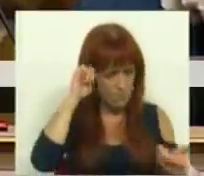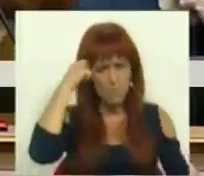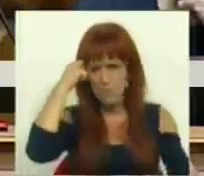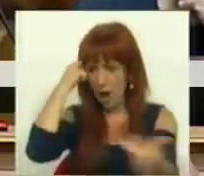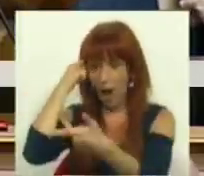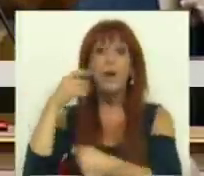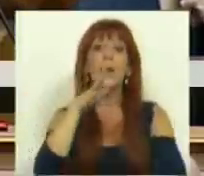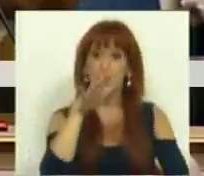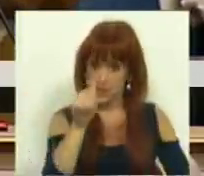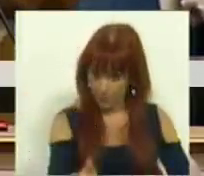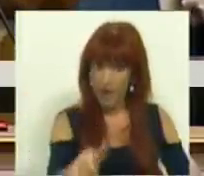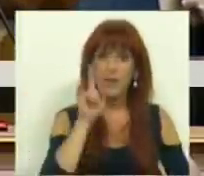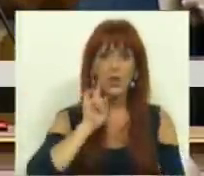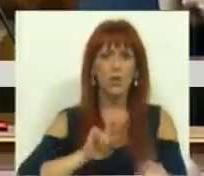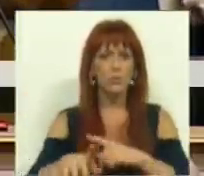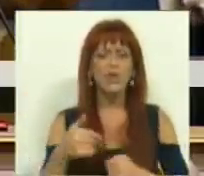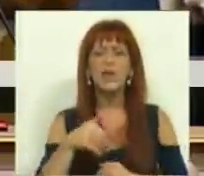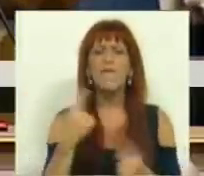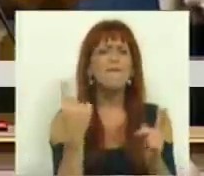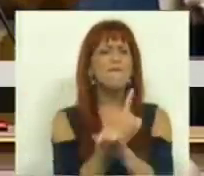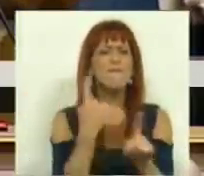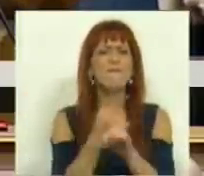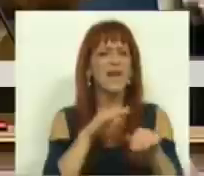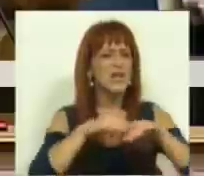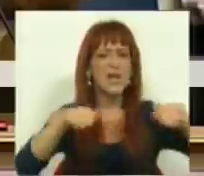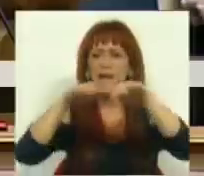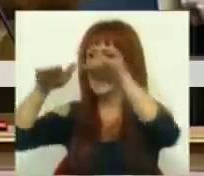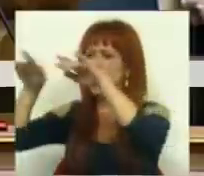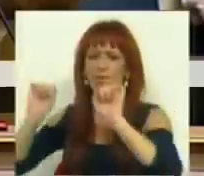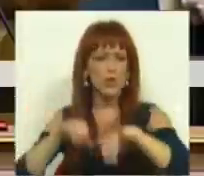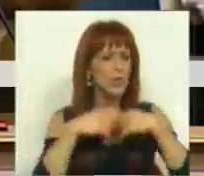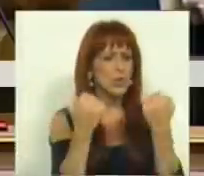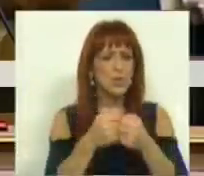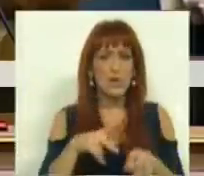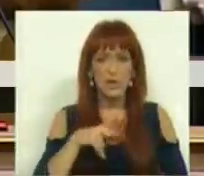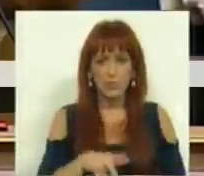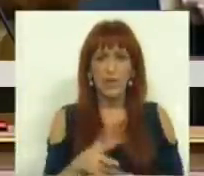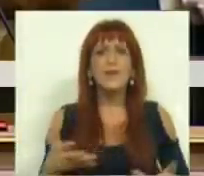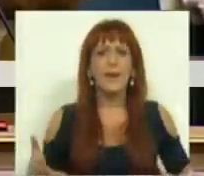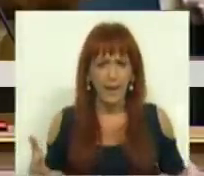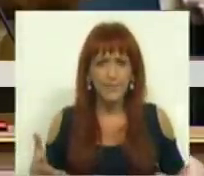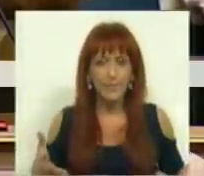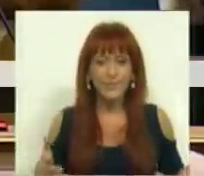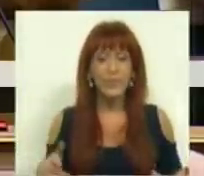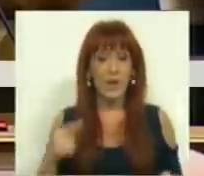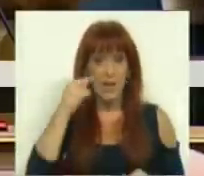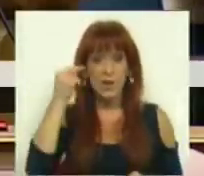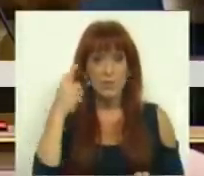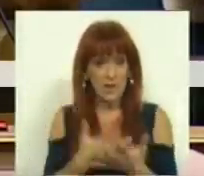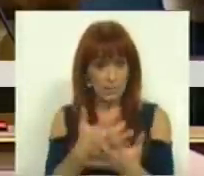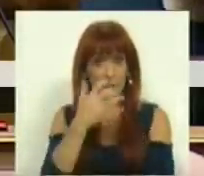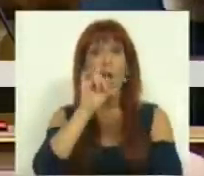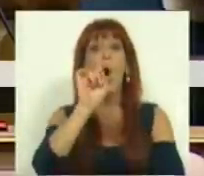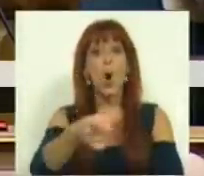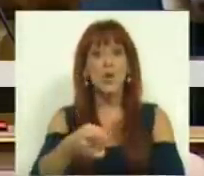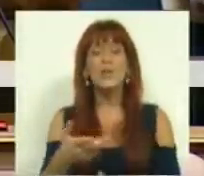e como bem disse a senhora deputada, várias camadas da sociedade portuguesa. Dava particular